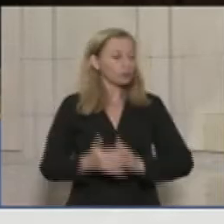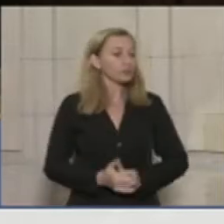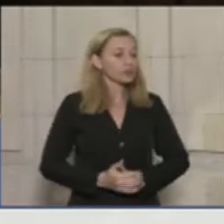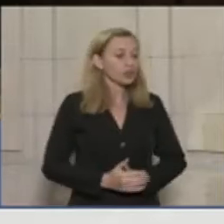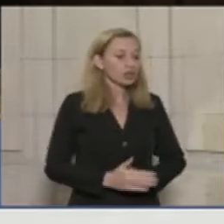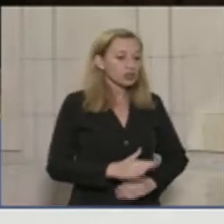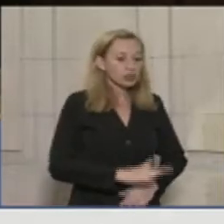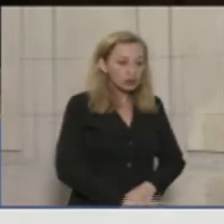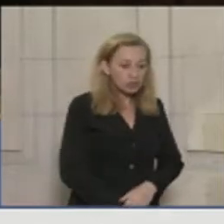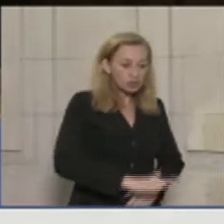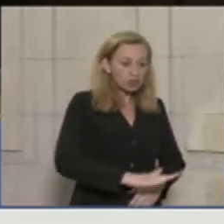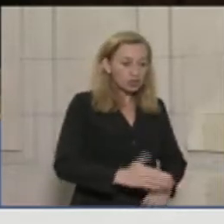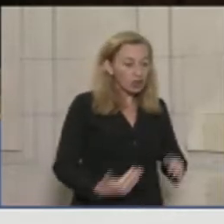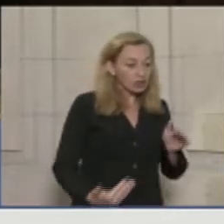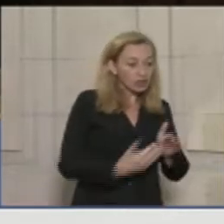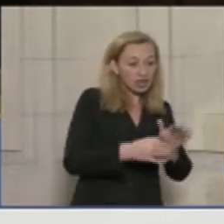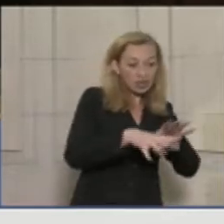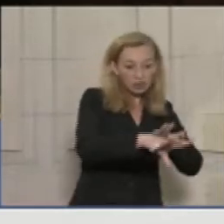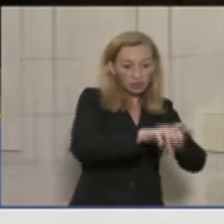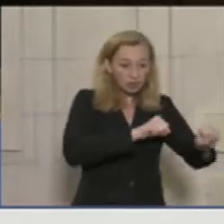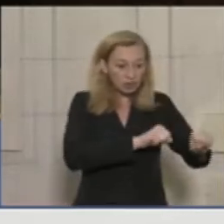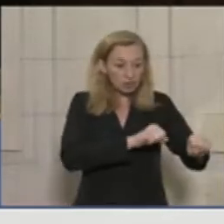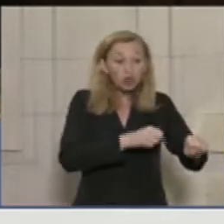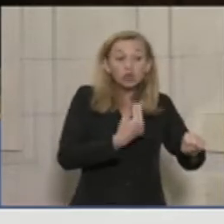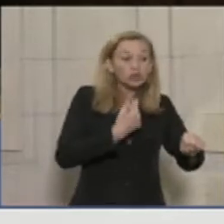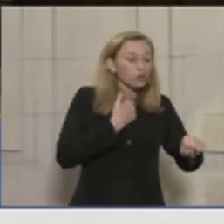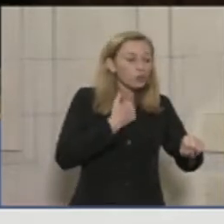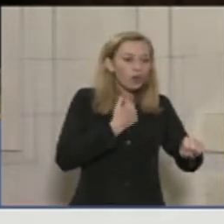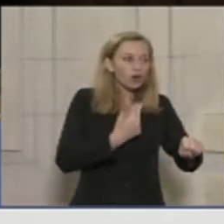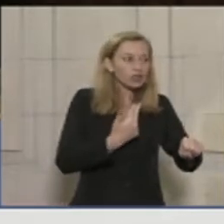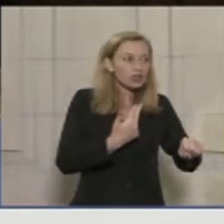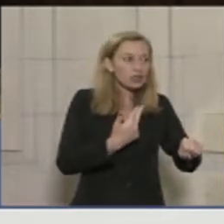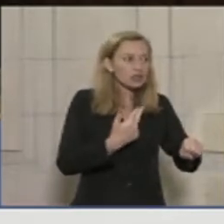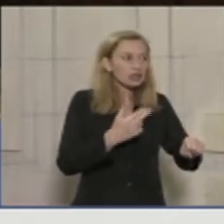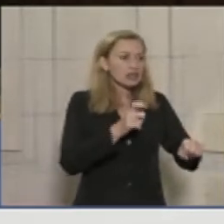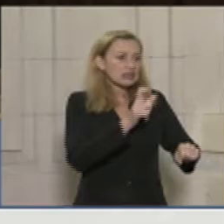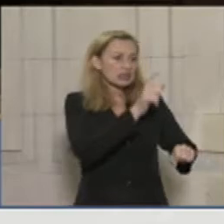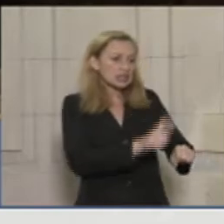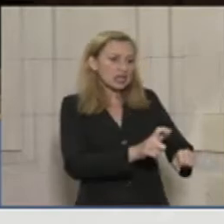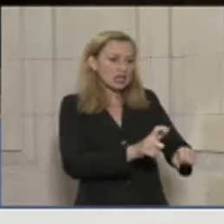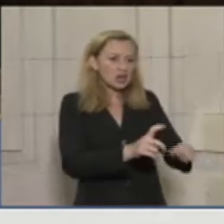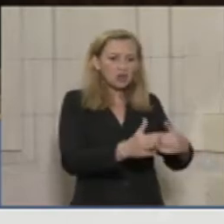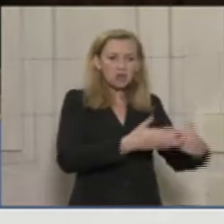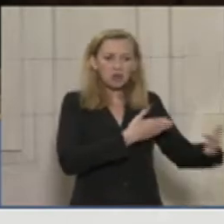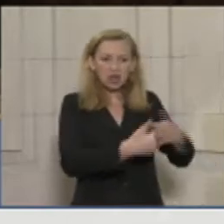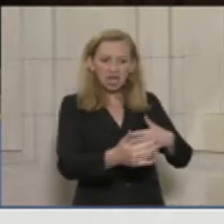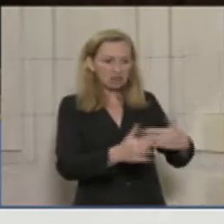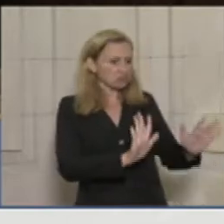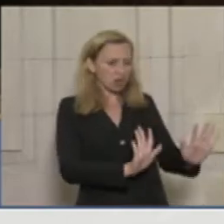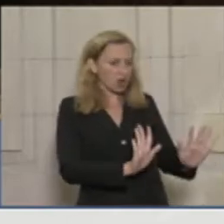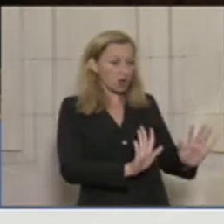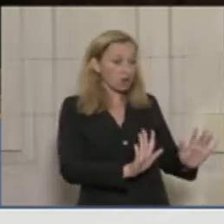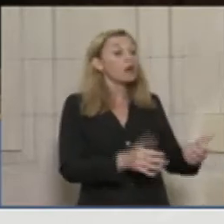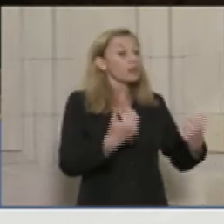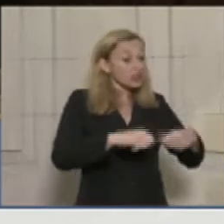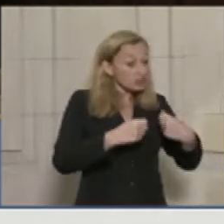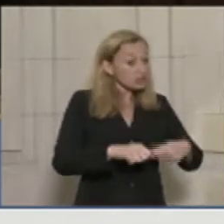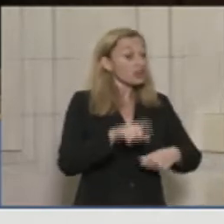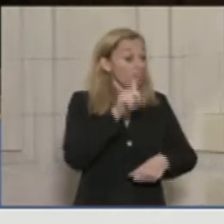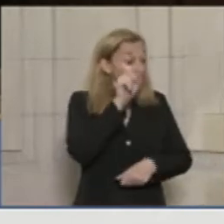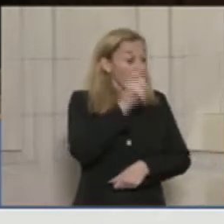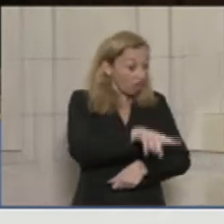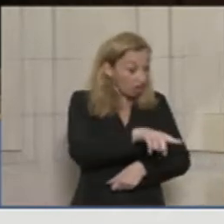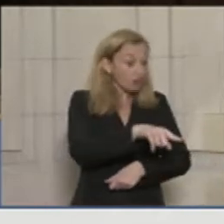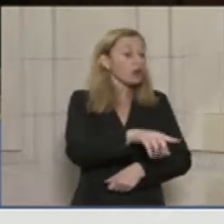infantil, a pós-graduação, não pode ser uma unidade qualquer de uma outra fundação, tem que ser ele mesmo uma fundação própria,